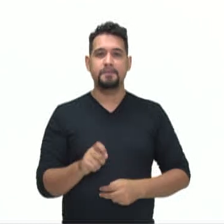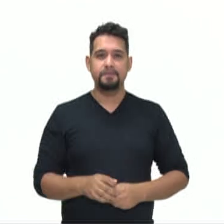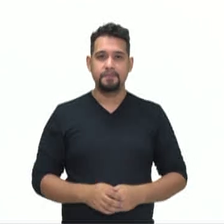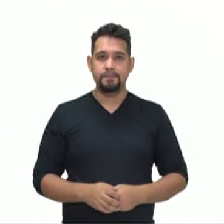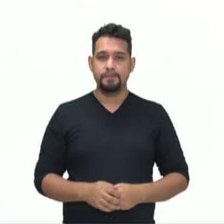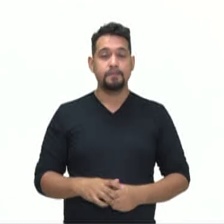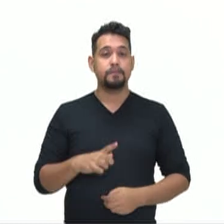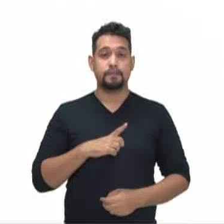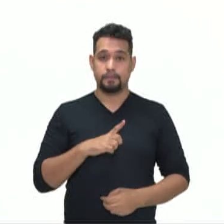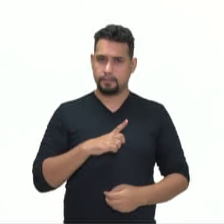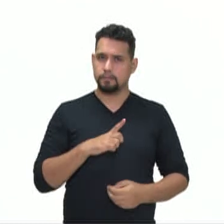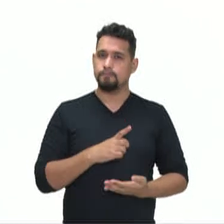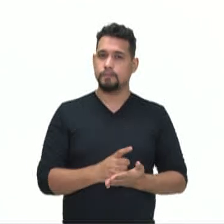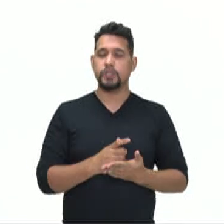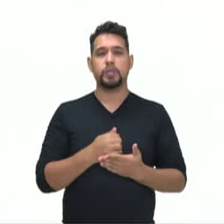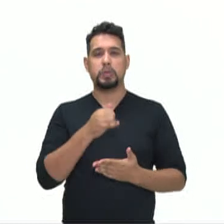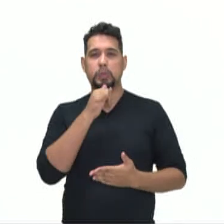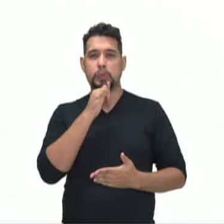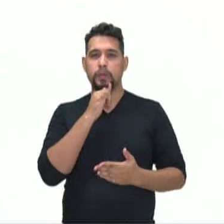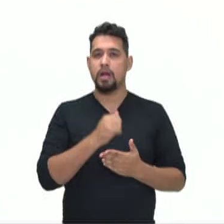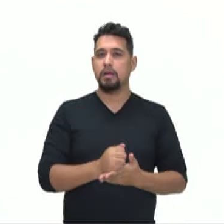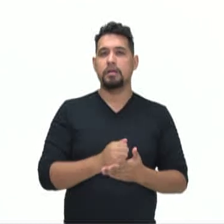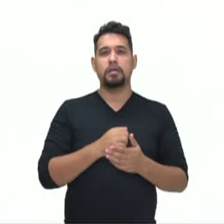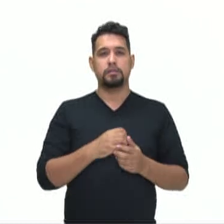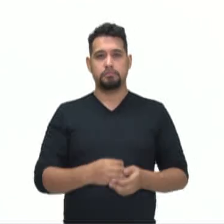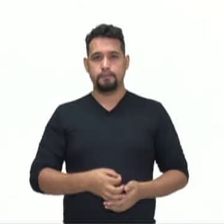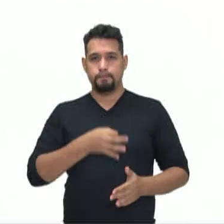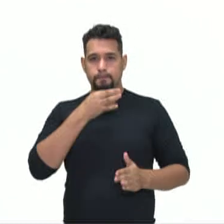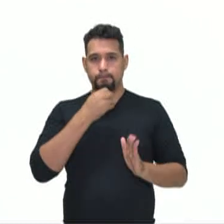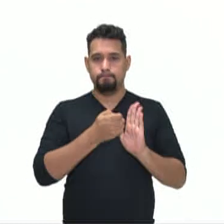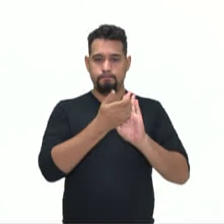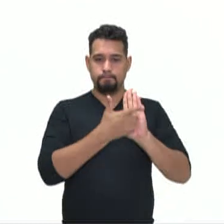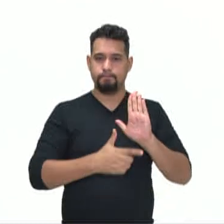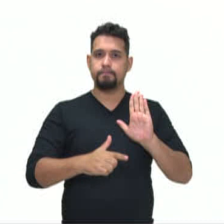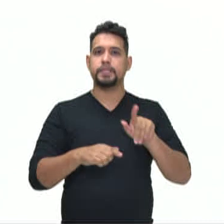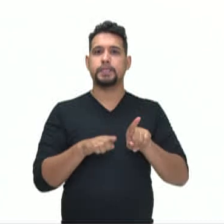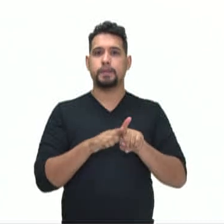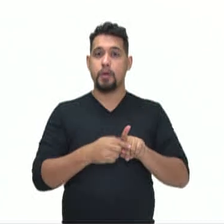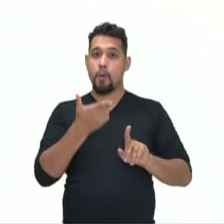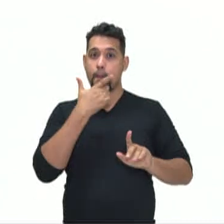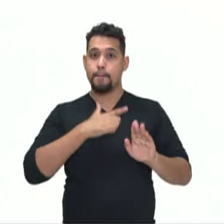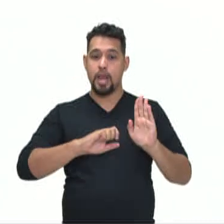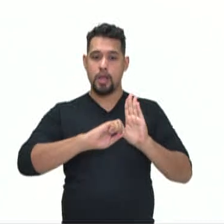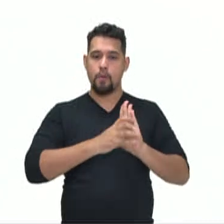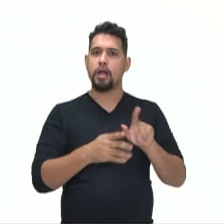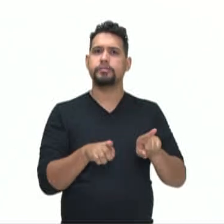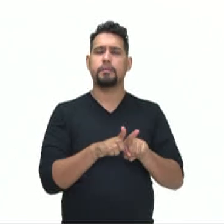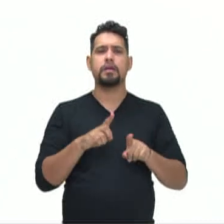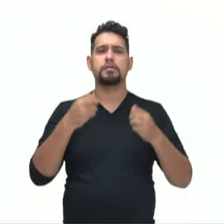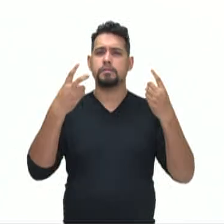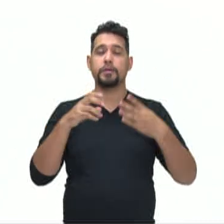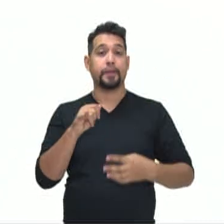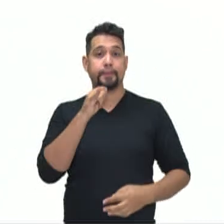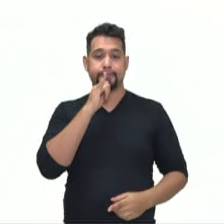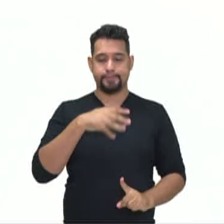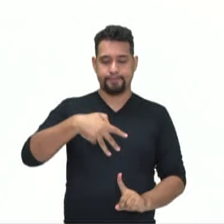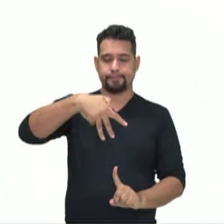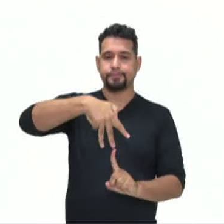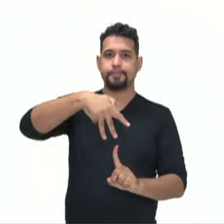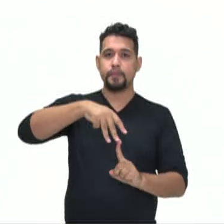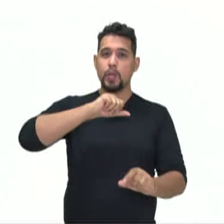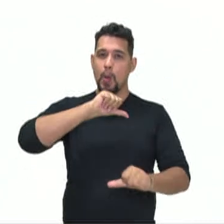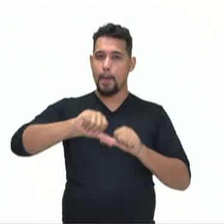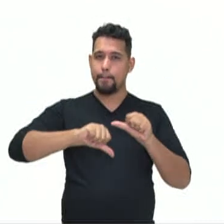a presença de uma figura de linguagem nesse discurso verbal, quando a gente diz assim, a McDonald's